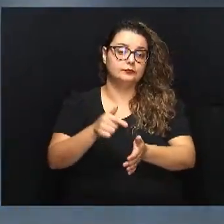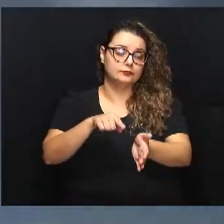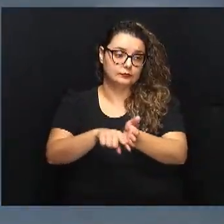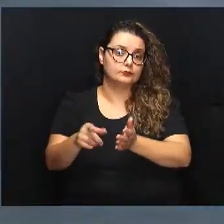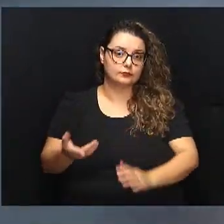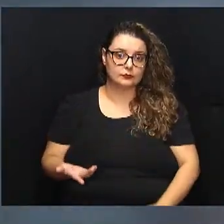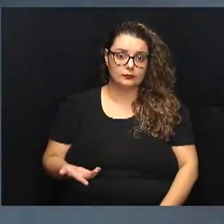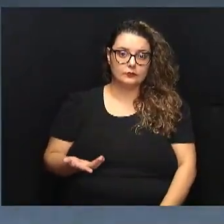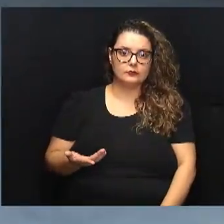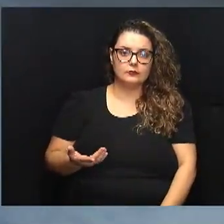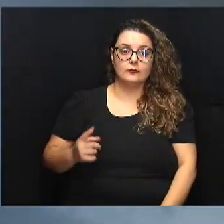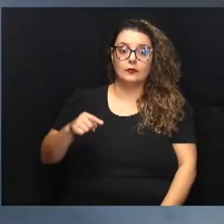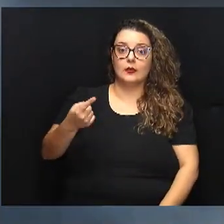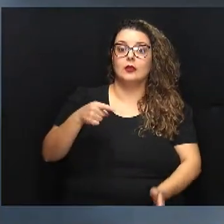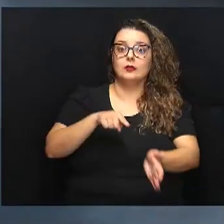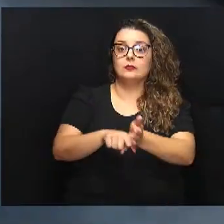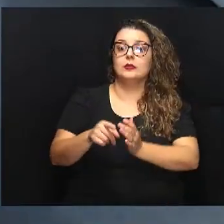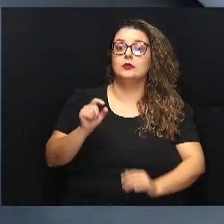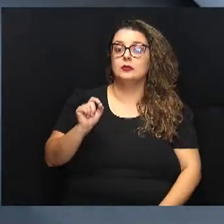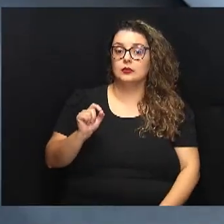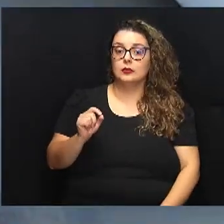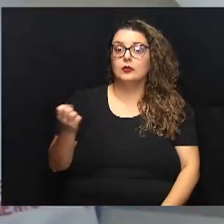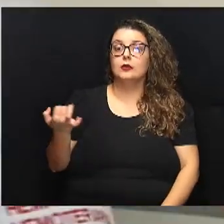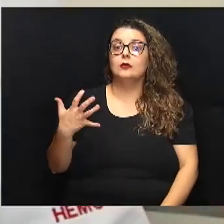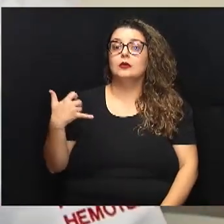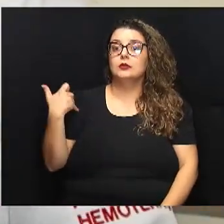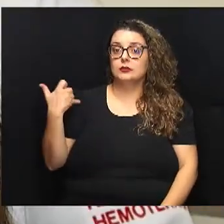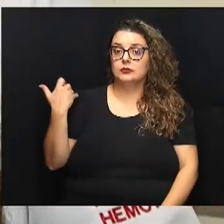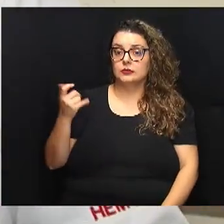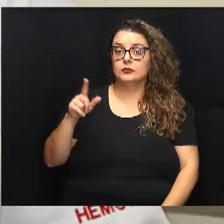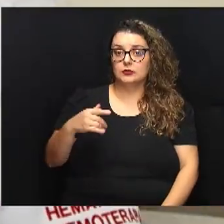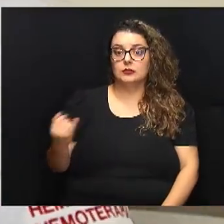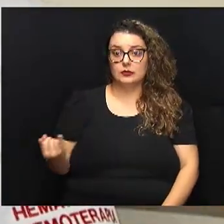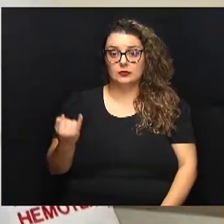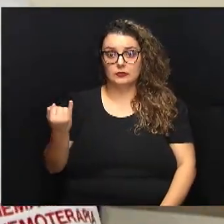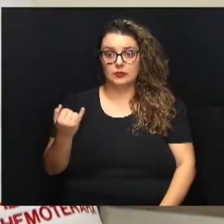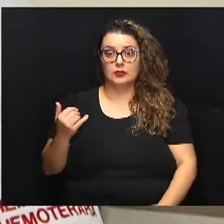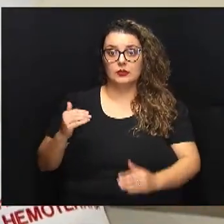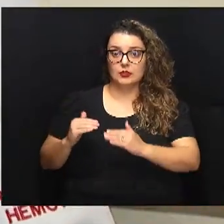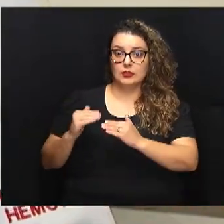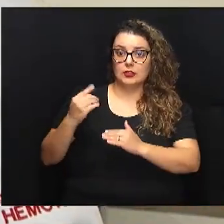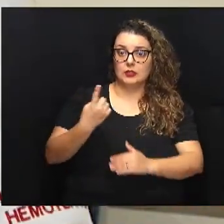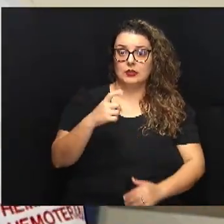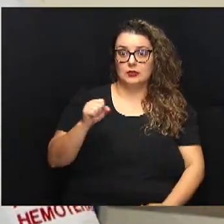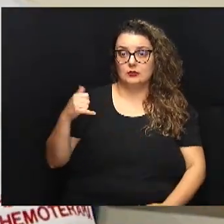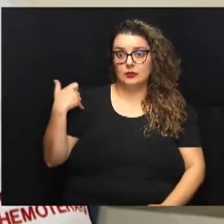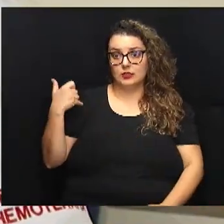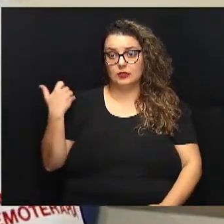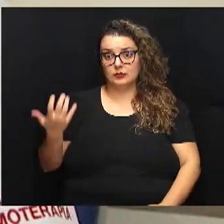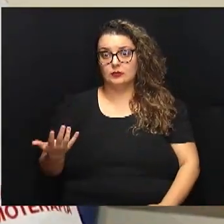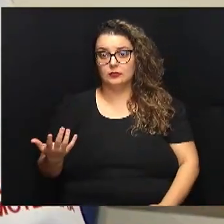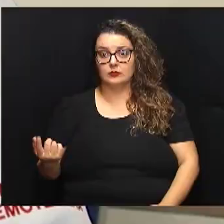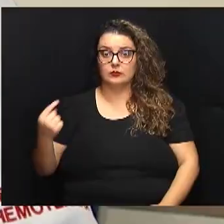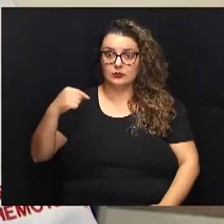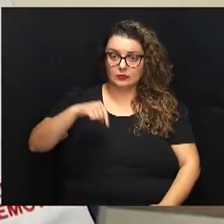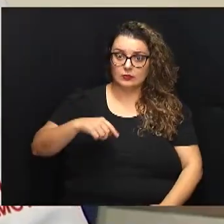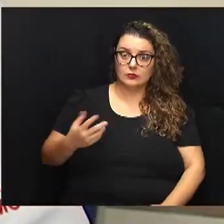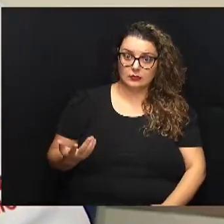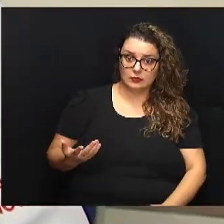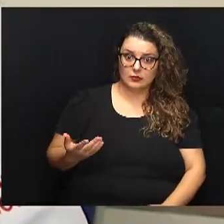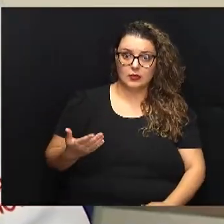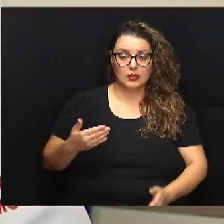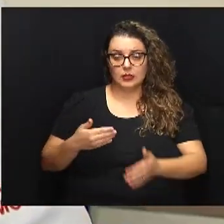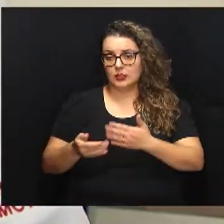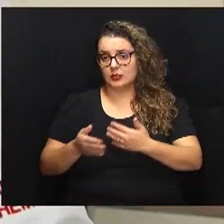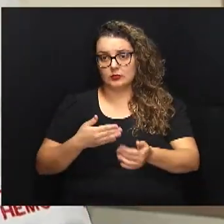né? A outra pergunta é, você tem quantos anos? Então, é importante você ter acima de 18 anos, né, para você vir, independente